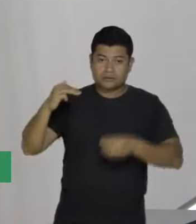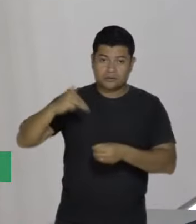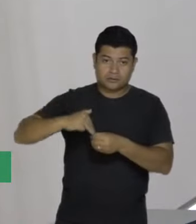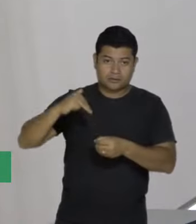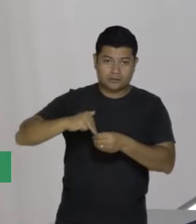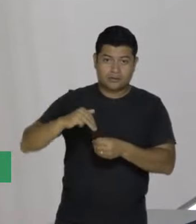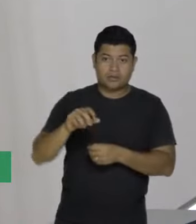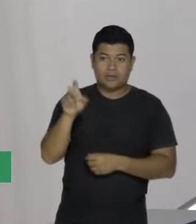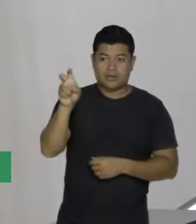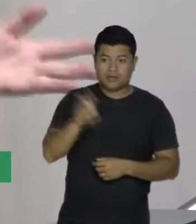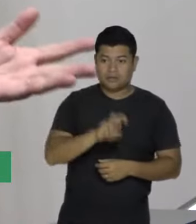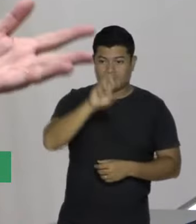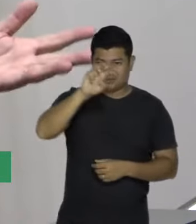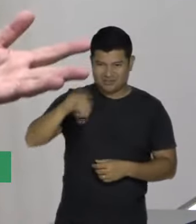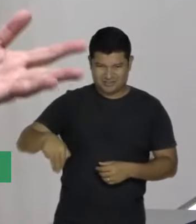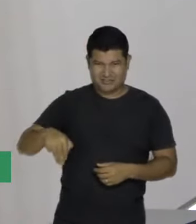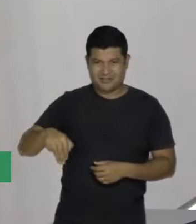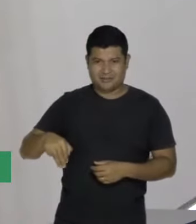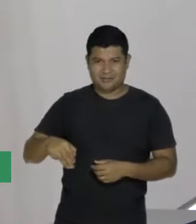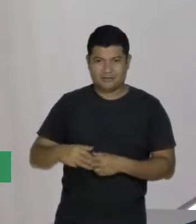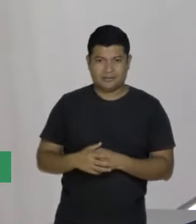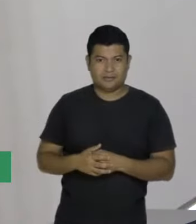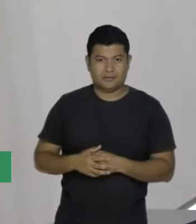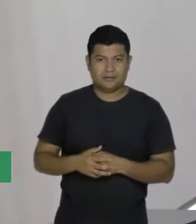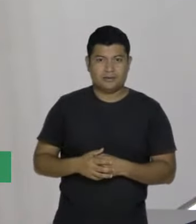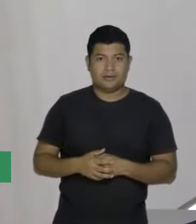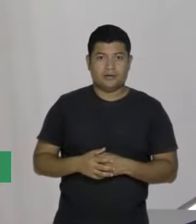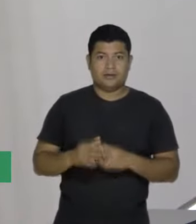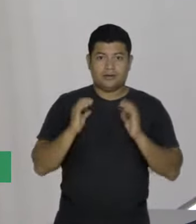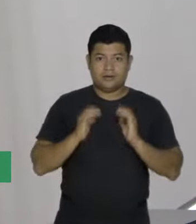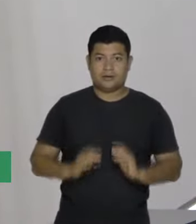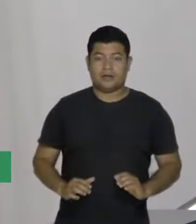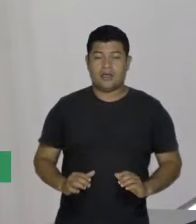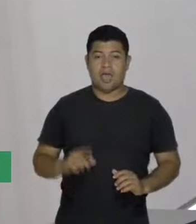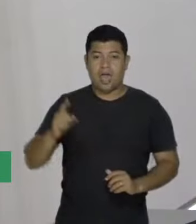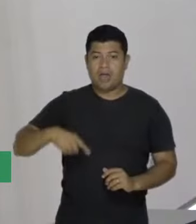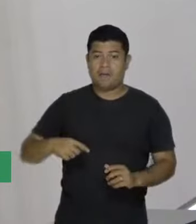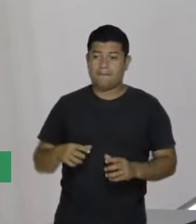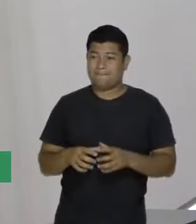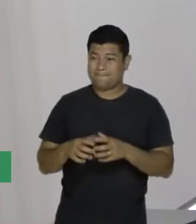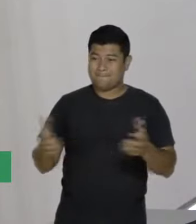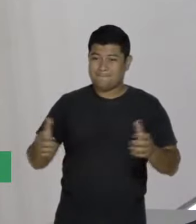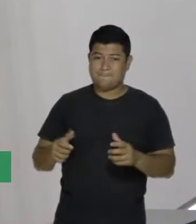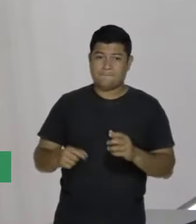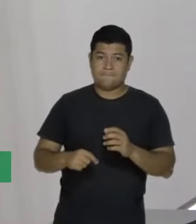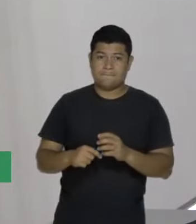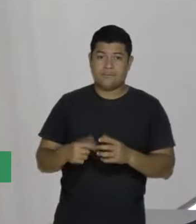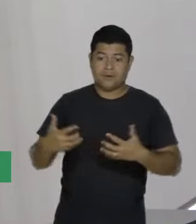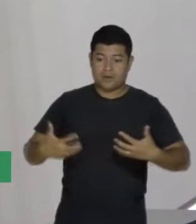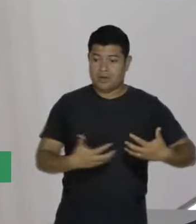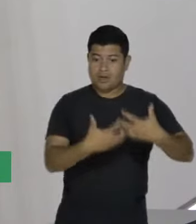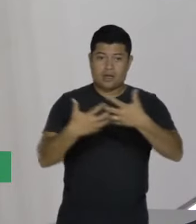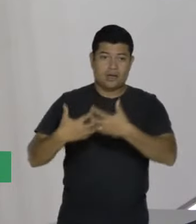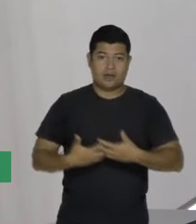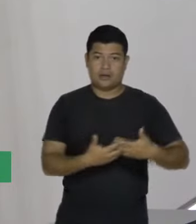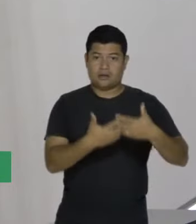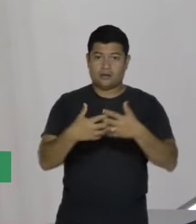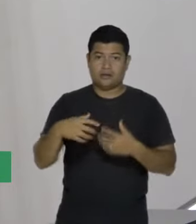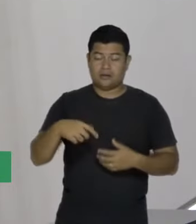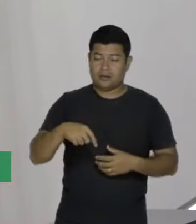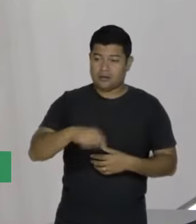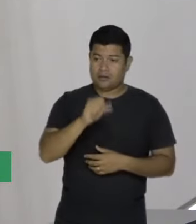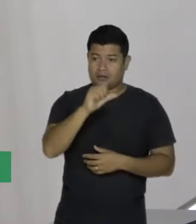Xaxim. O cidadão lá é a cidade com maior número de caminhões em Santa